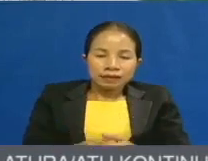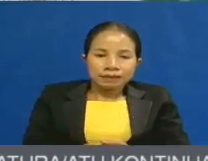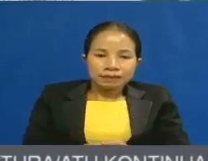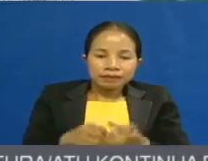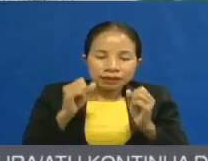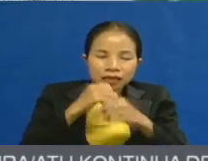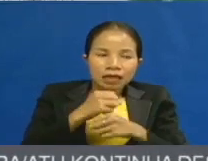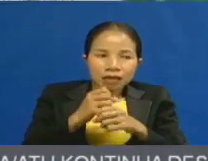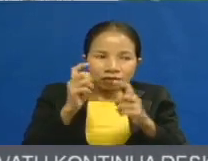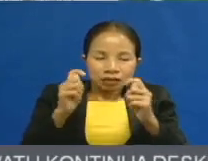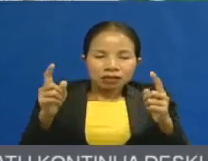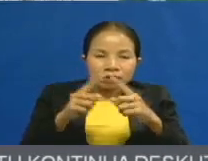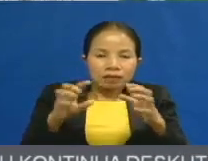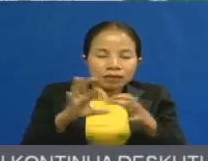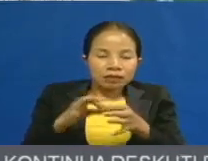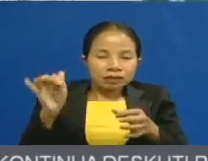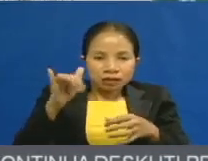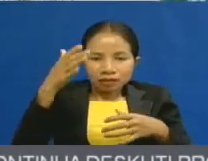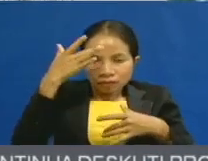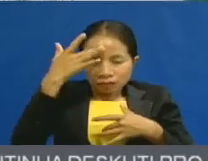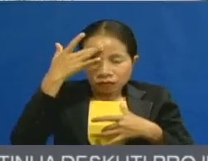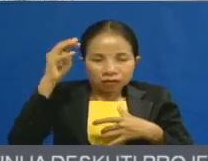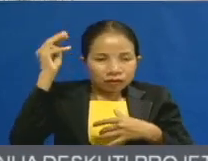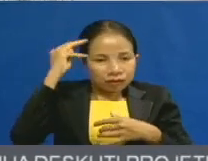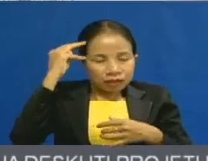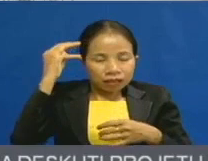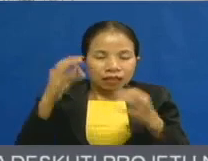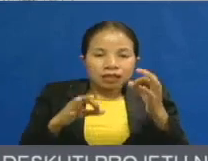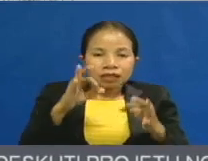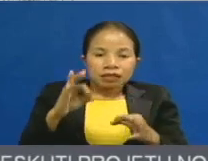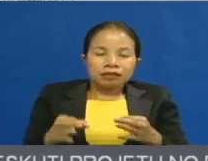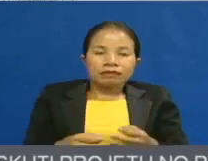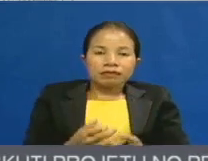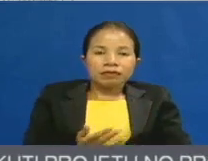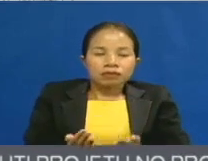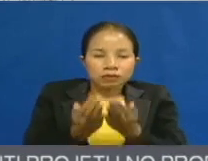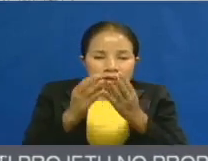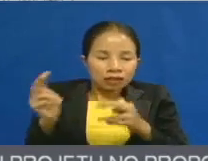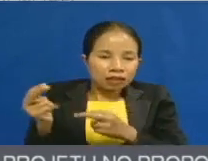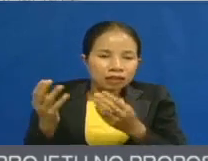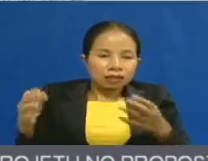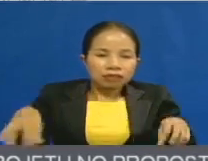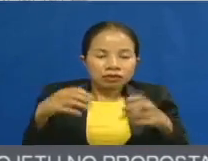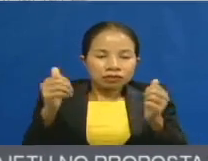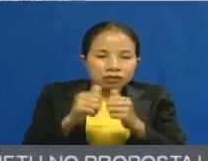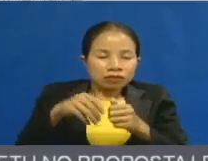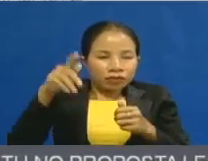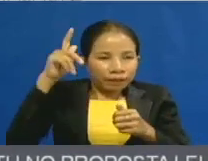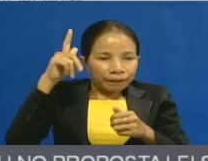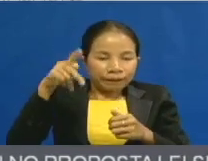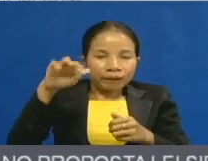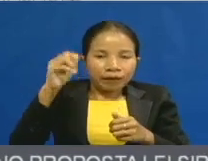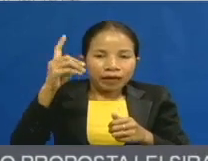tabela hala aconselhamento para membro sernebe moras be mental né care que grave leona ita tem que serviço amato ko praret para banaba.